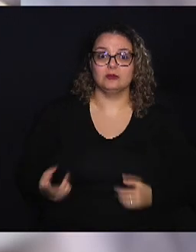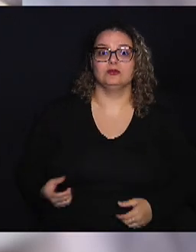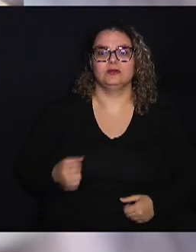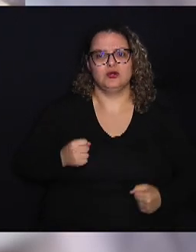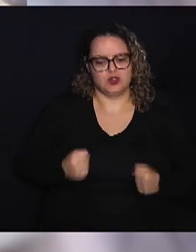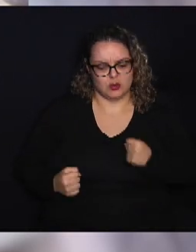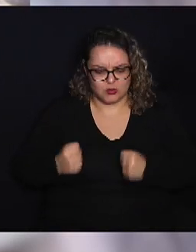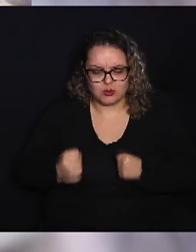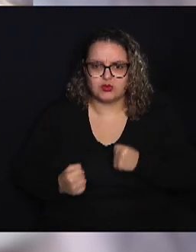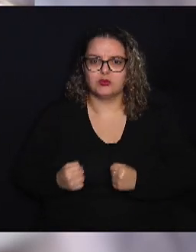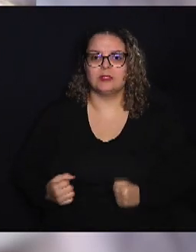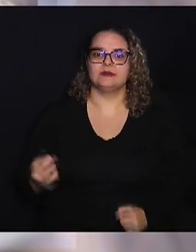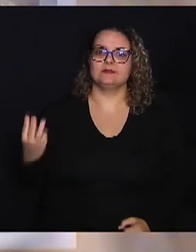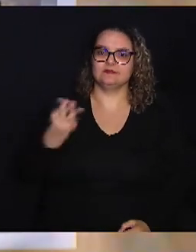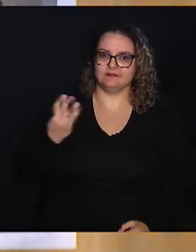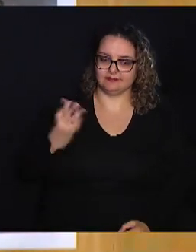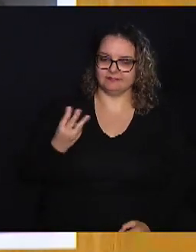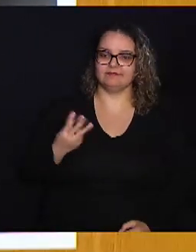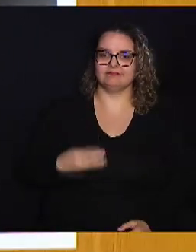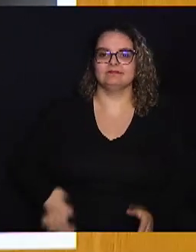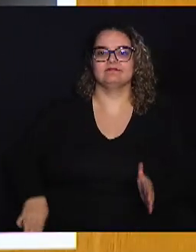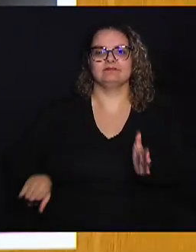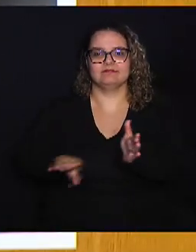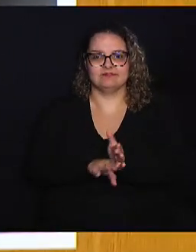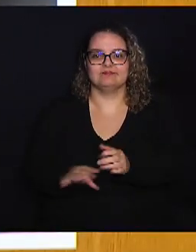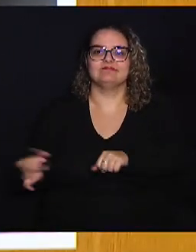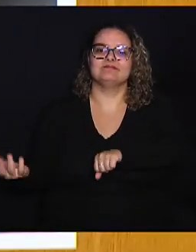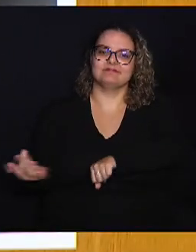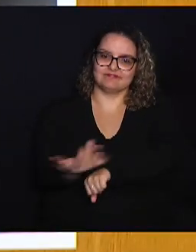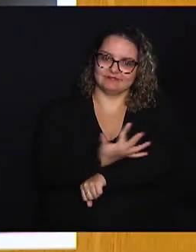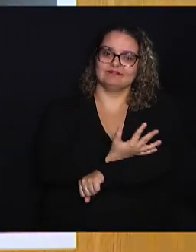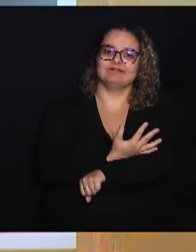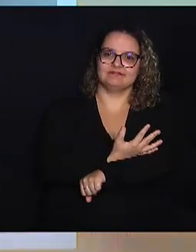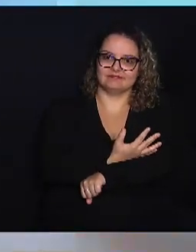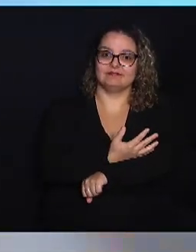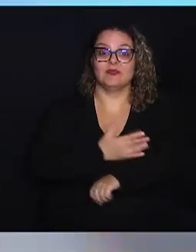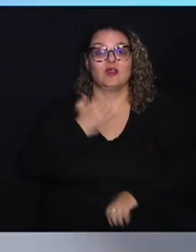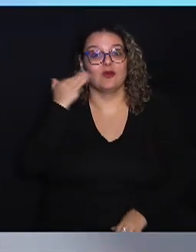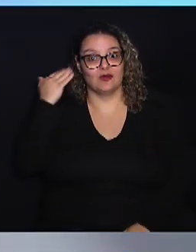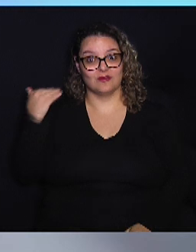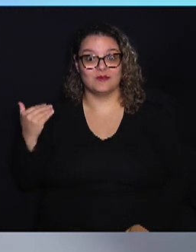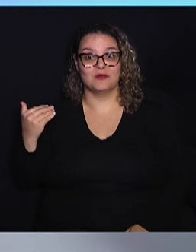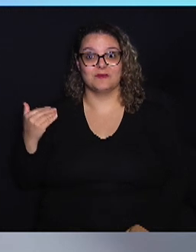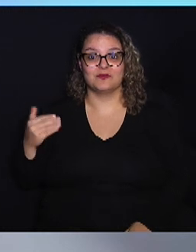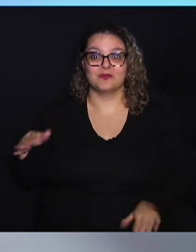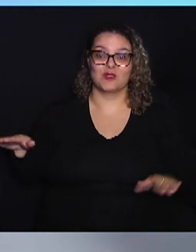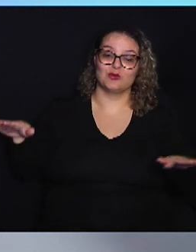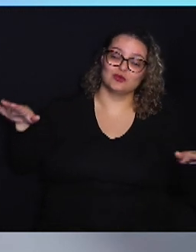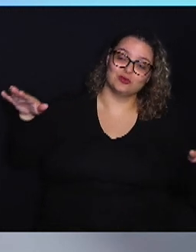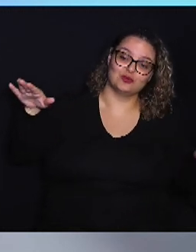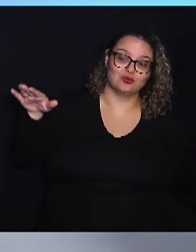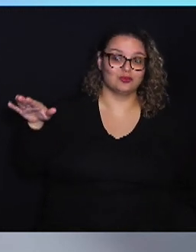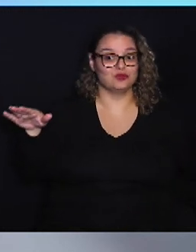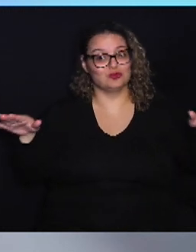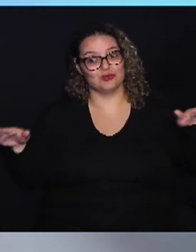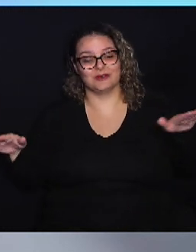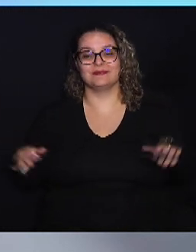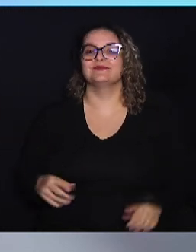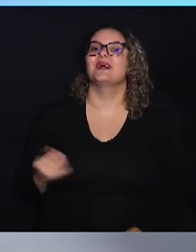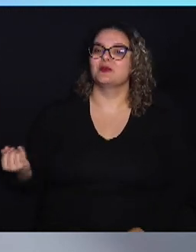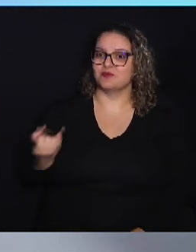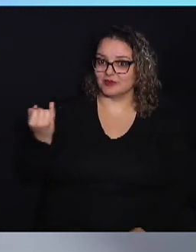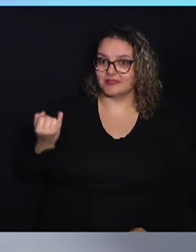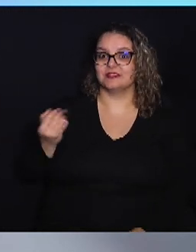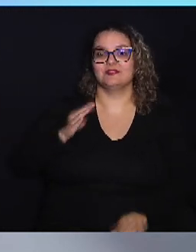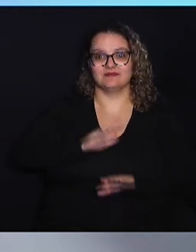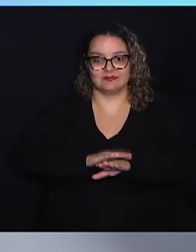terminou em 3º lugar, numa chegada emocionante com o seu famoso aviãozinho. Sua nobre atitude garantiu também